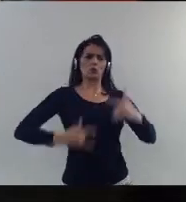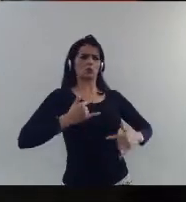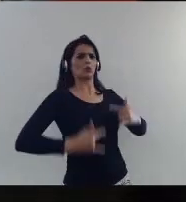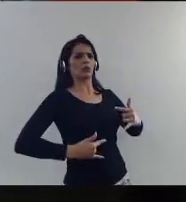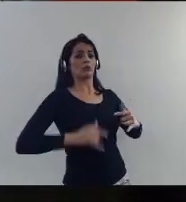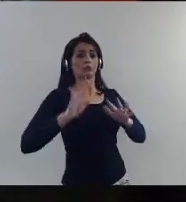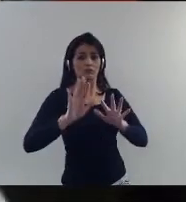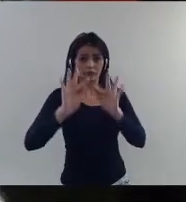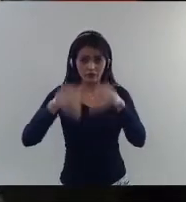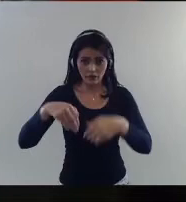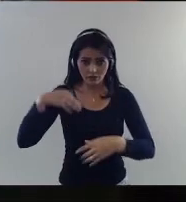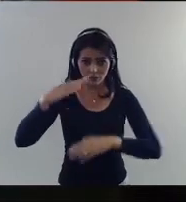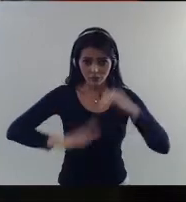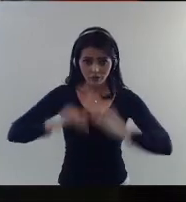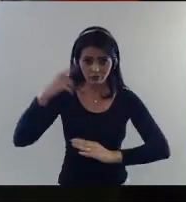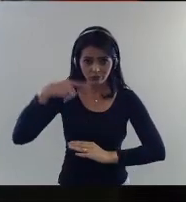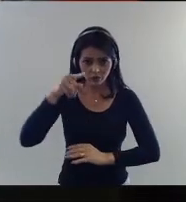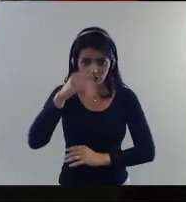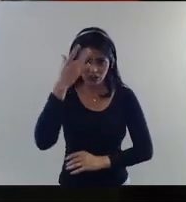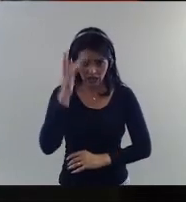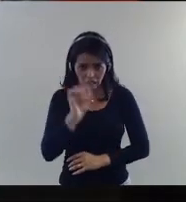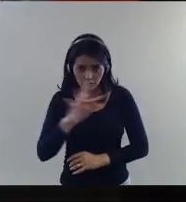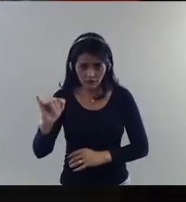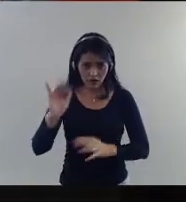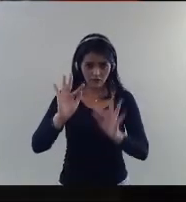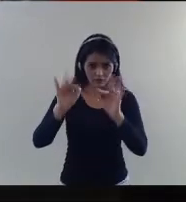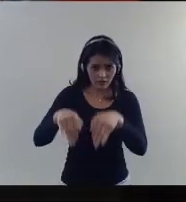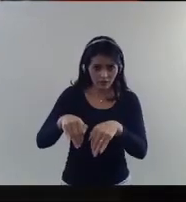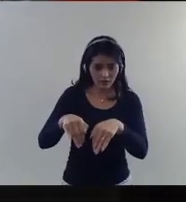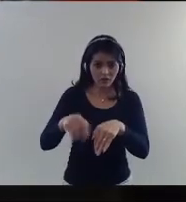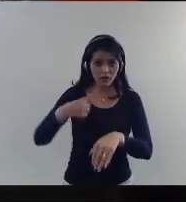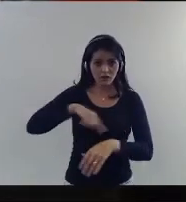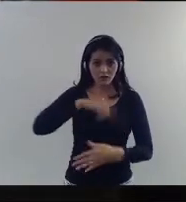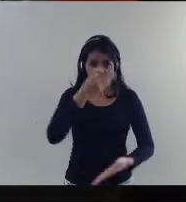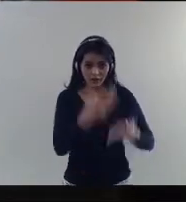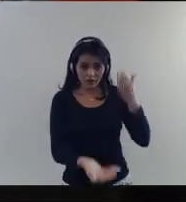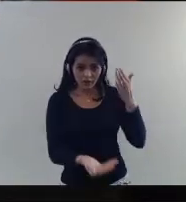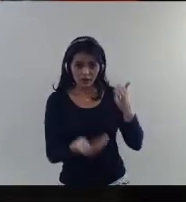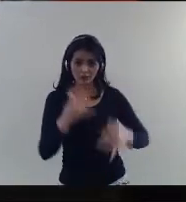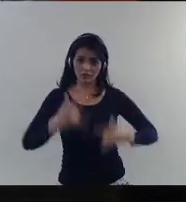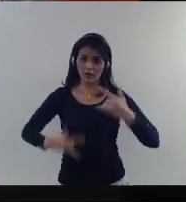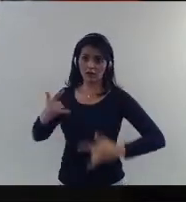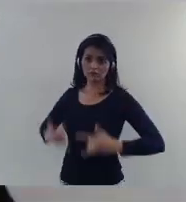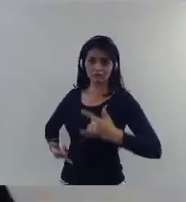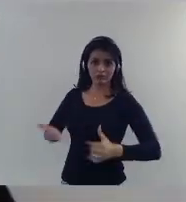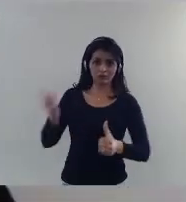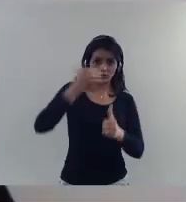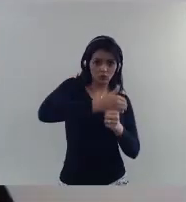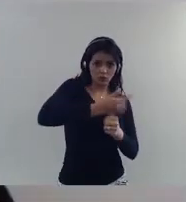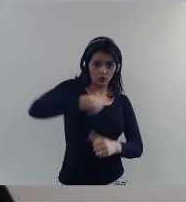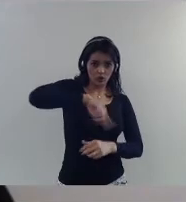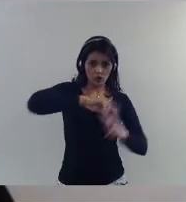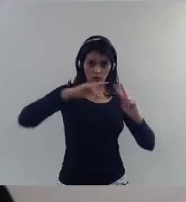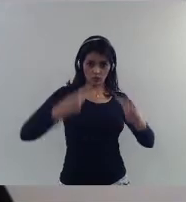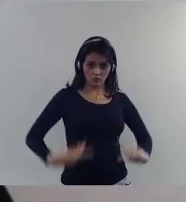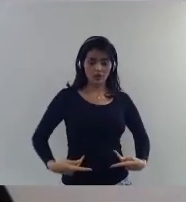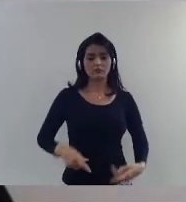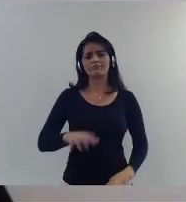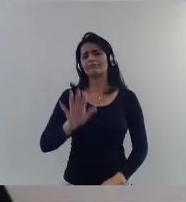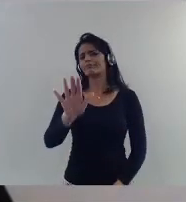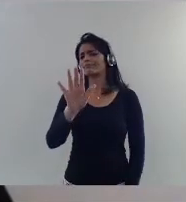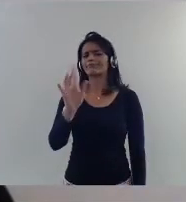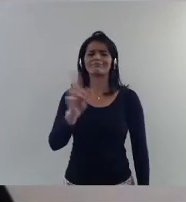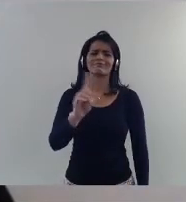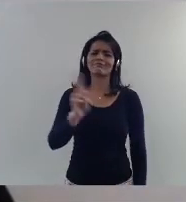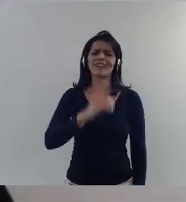que isso vai ocorrer? Você acha que nós estamos perdendo espaço para a tecnologia? Eu acho que não. Primeiro,